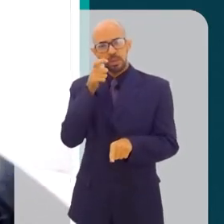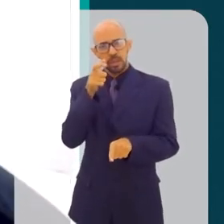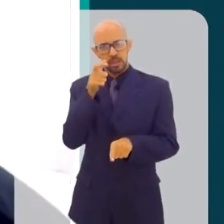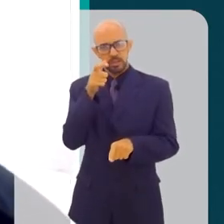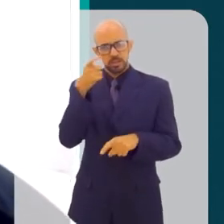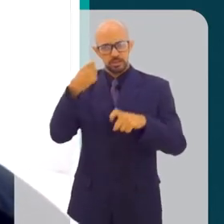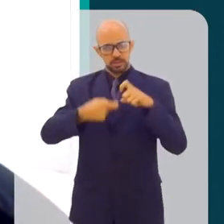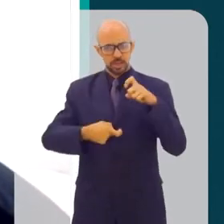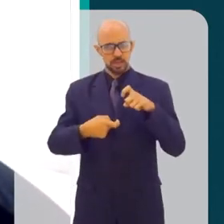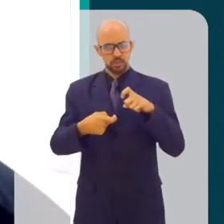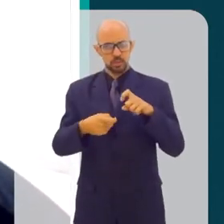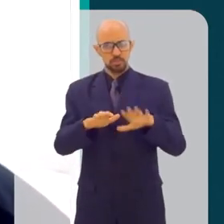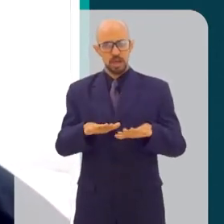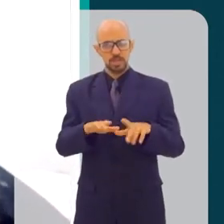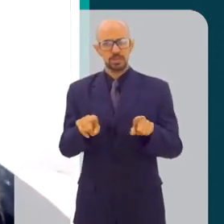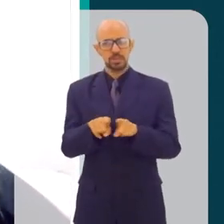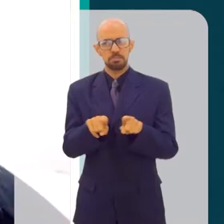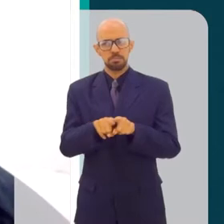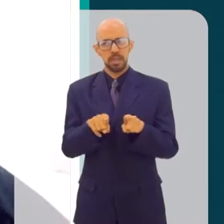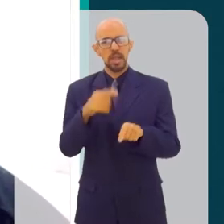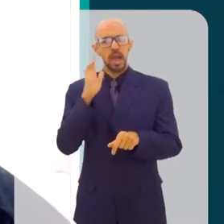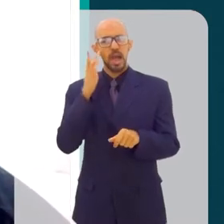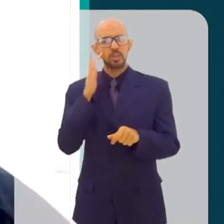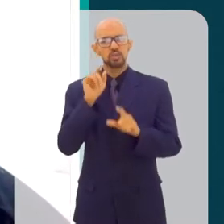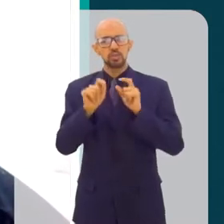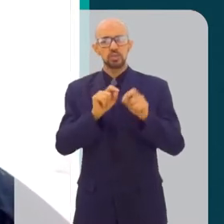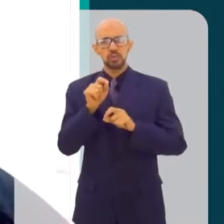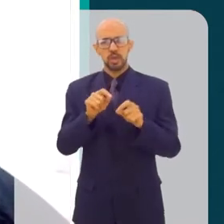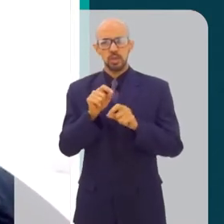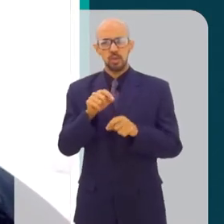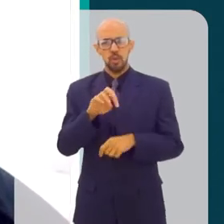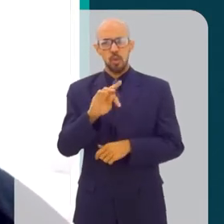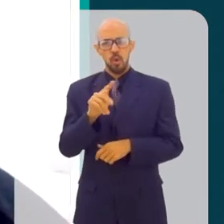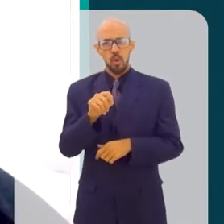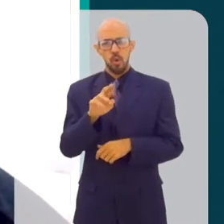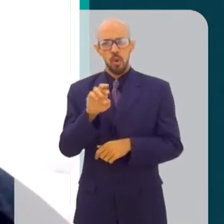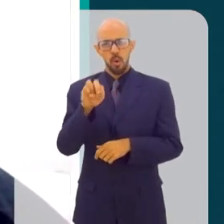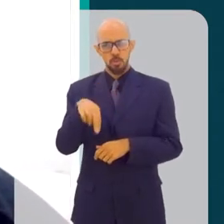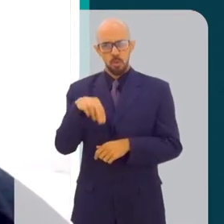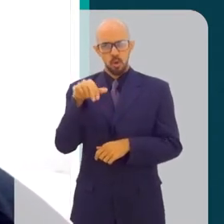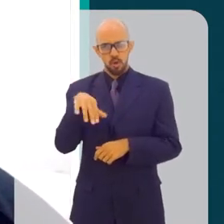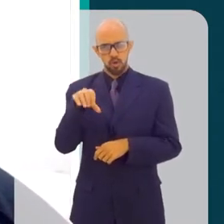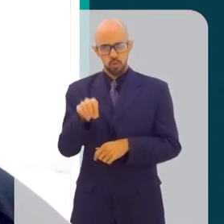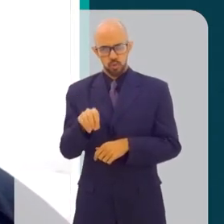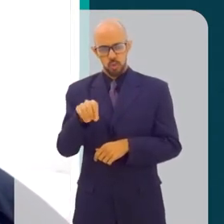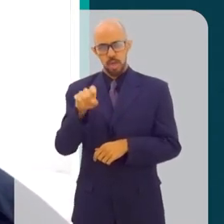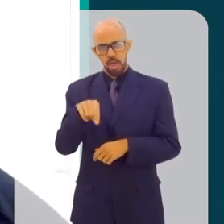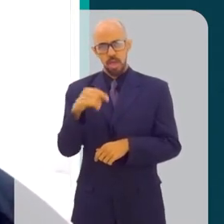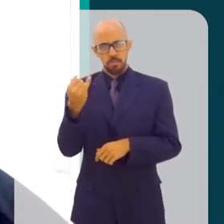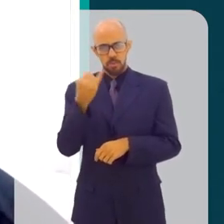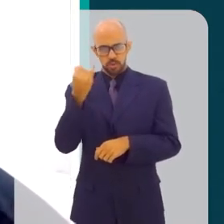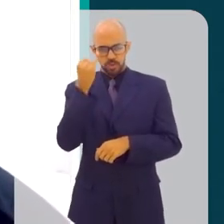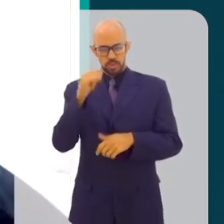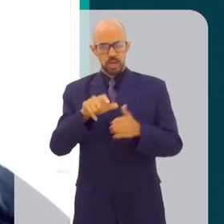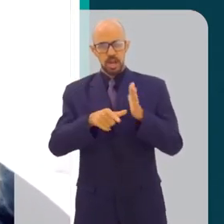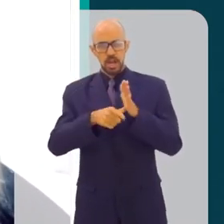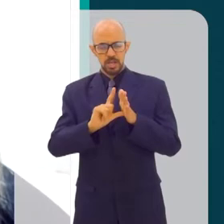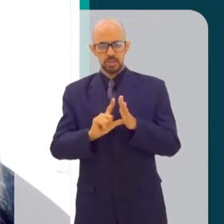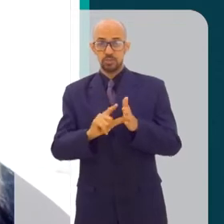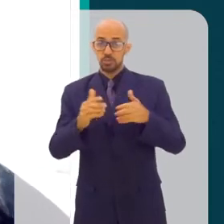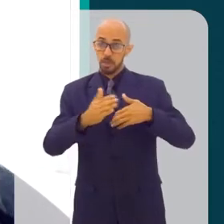interesse sexual. Mas ainda acho que o hormônio, ele é importante. Então, antes de